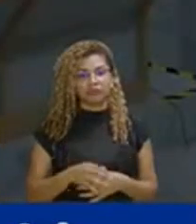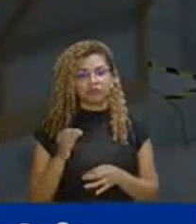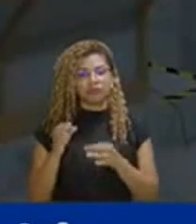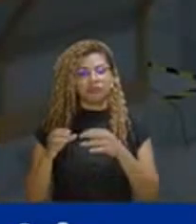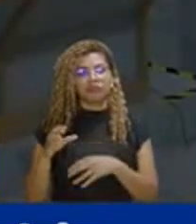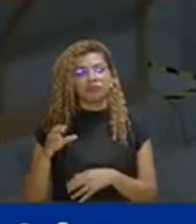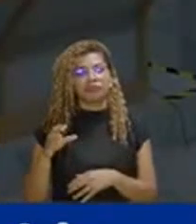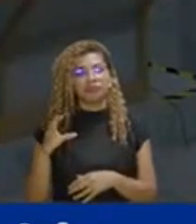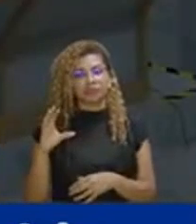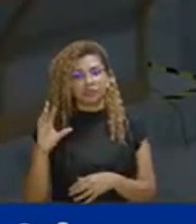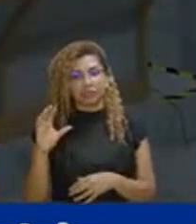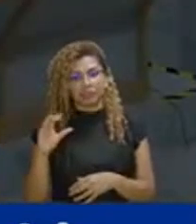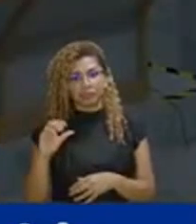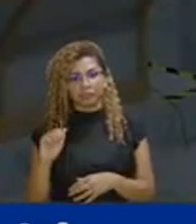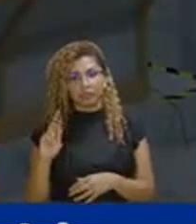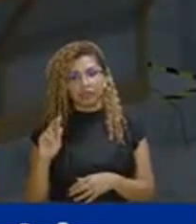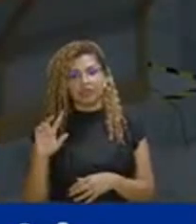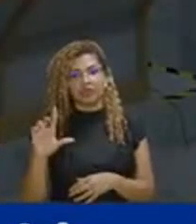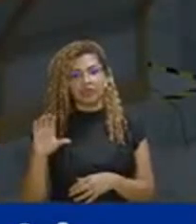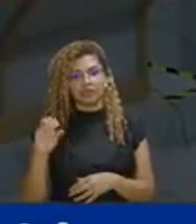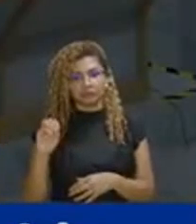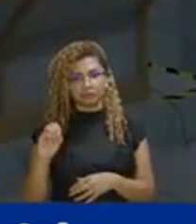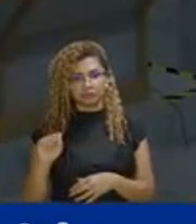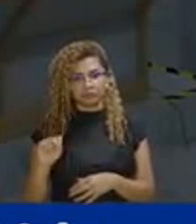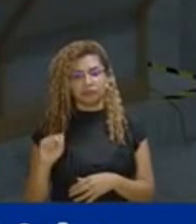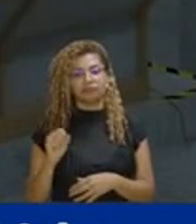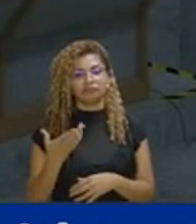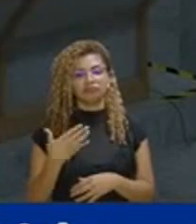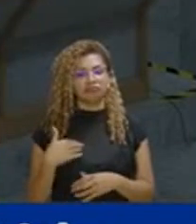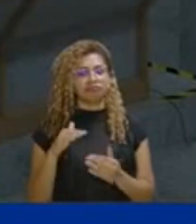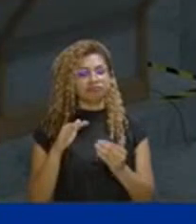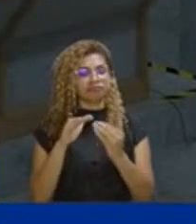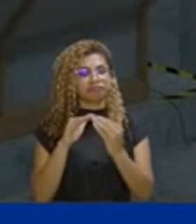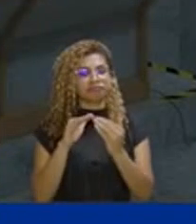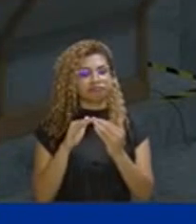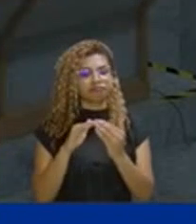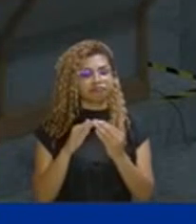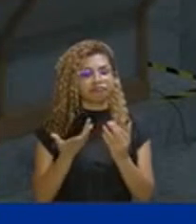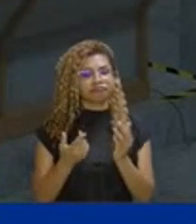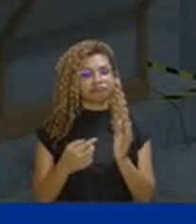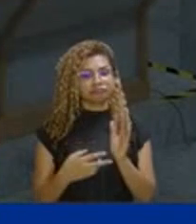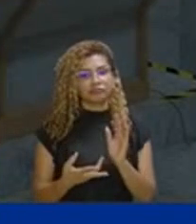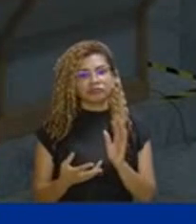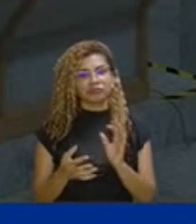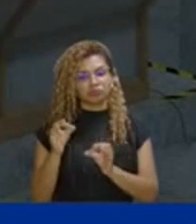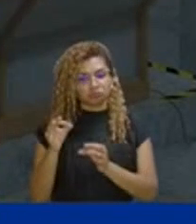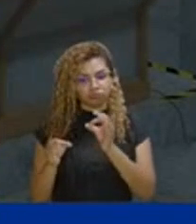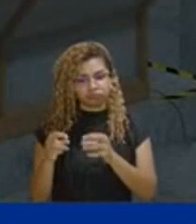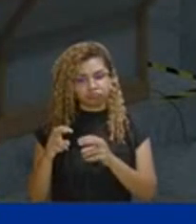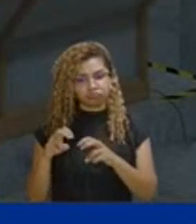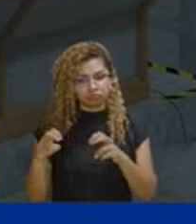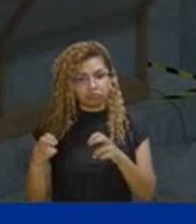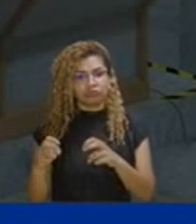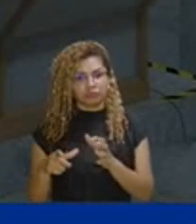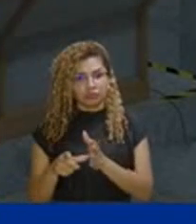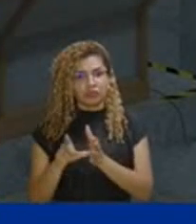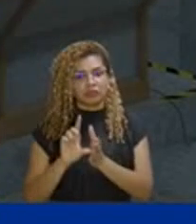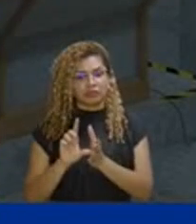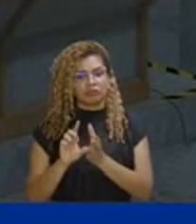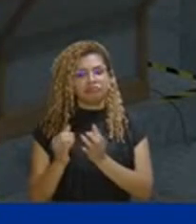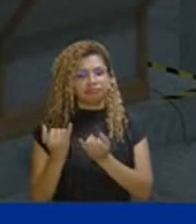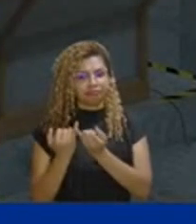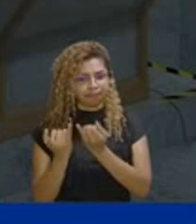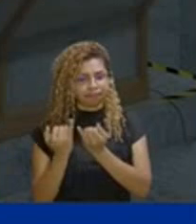Senhor presidente, mantendo a coerência com o julgado anterior, idêntico, que traz caso idêntico,